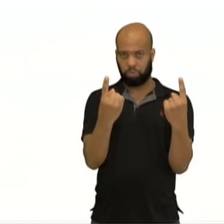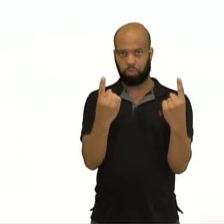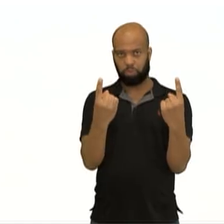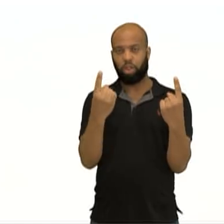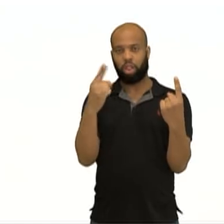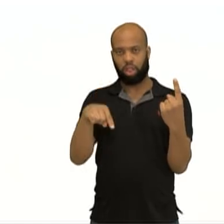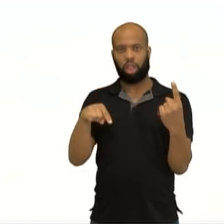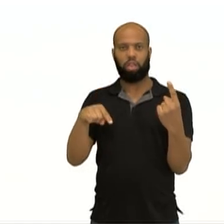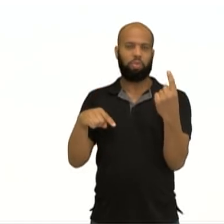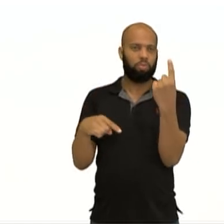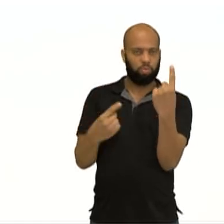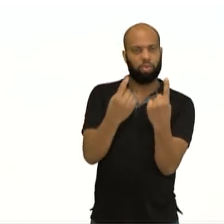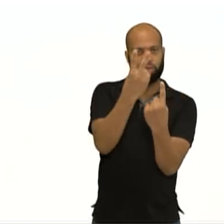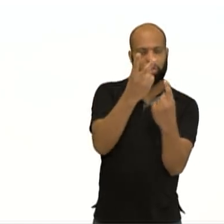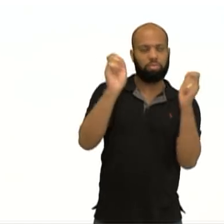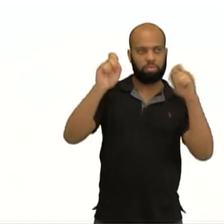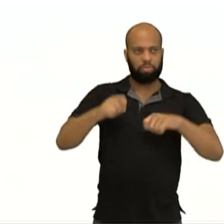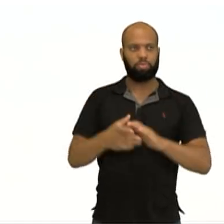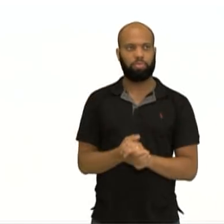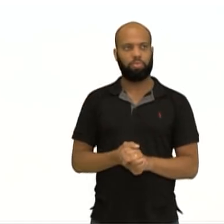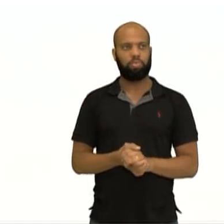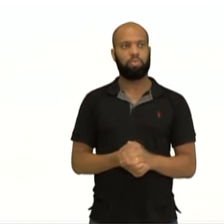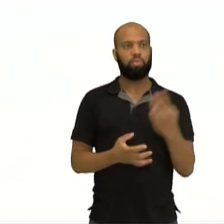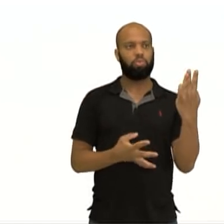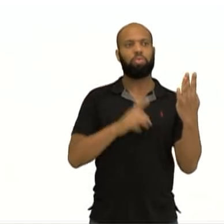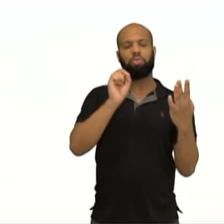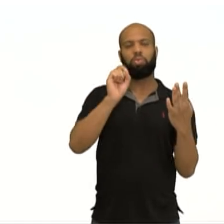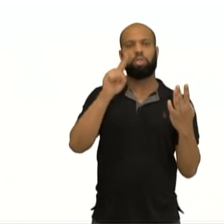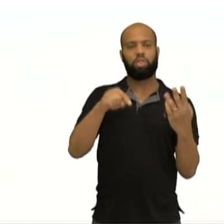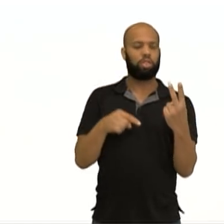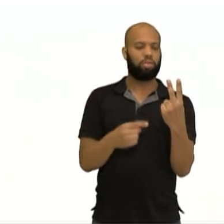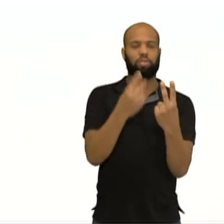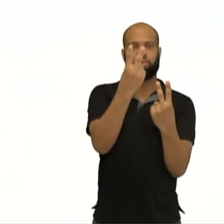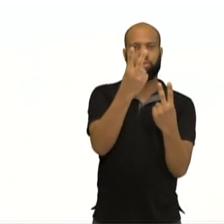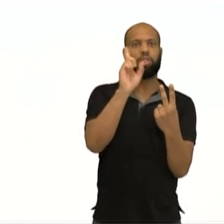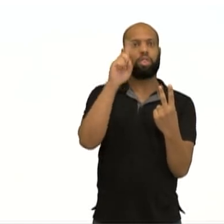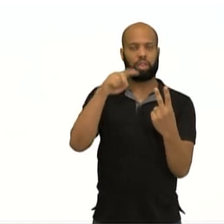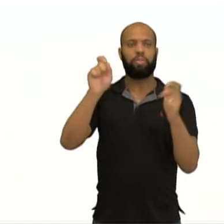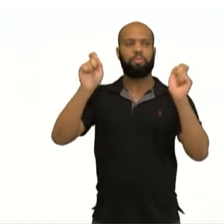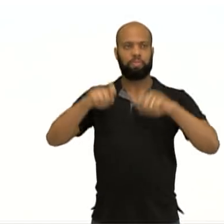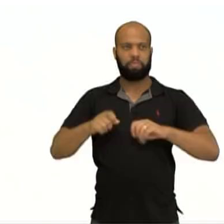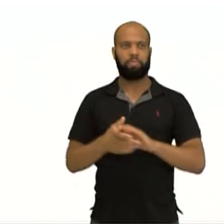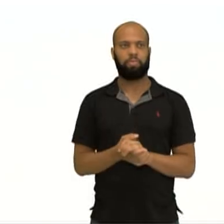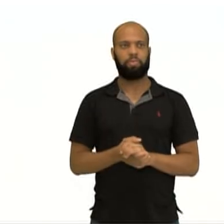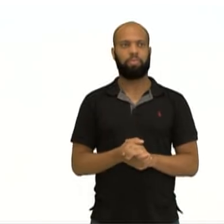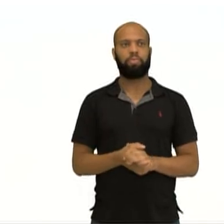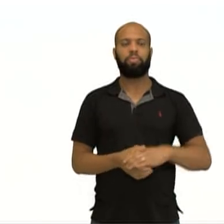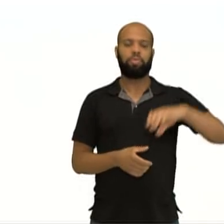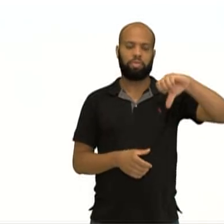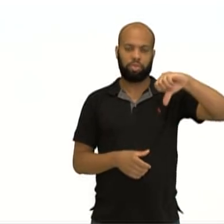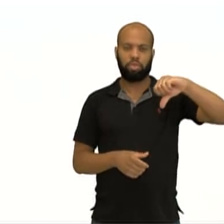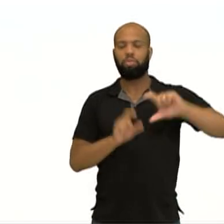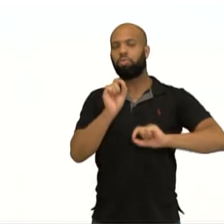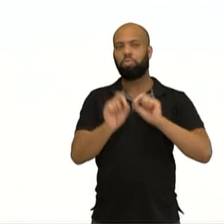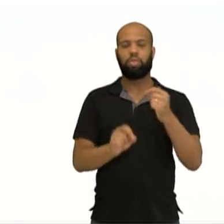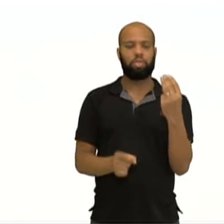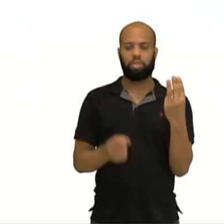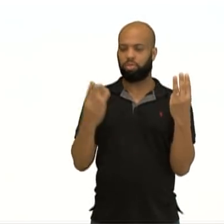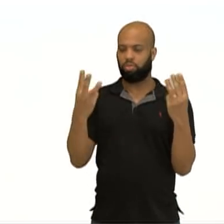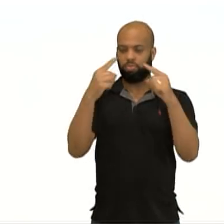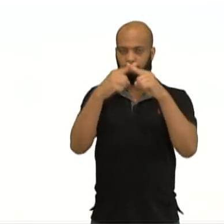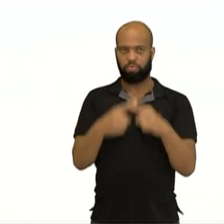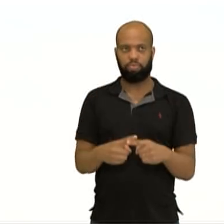como se fosse 2 vezes 2, 2 ao quadrado, 4. 9 3 vezes 3, 3 ao quadrado. Então,